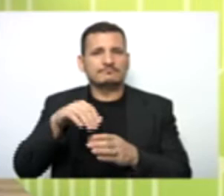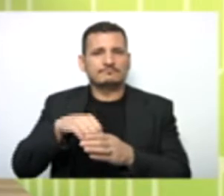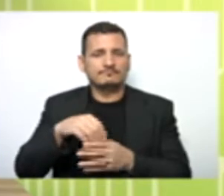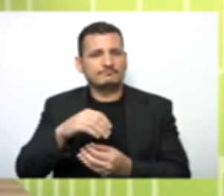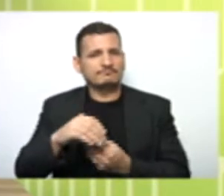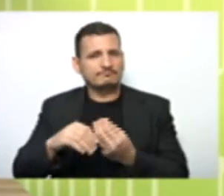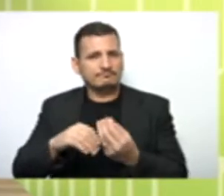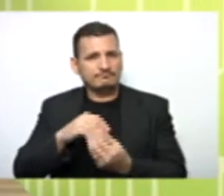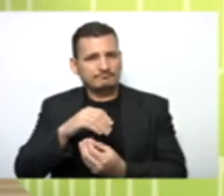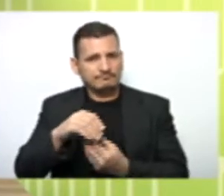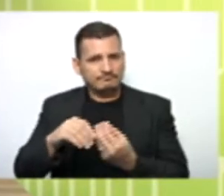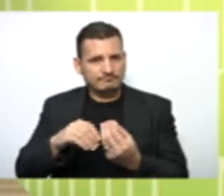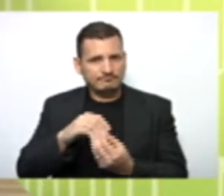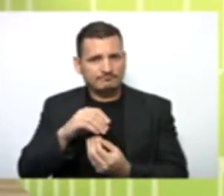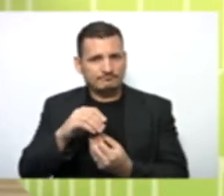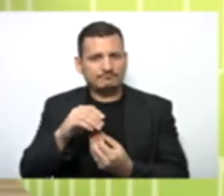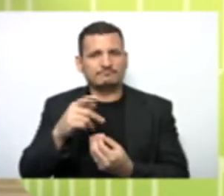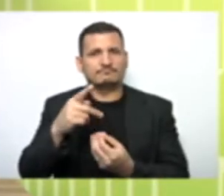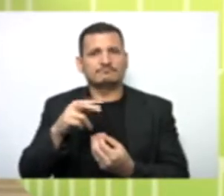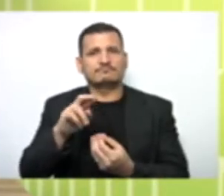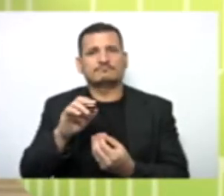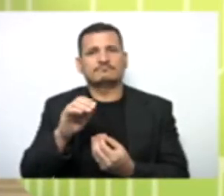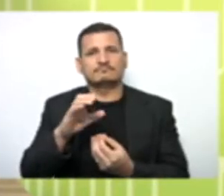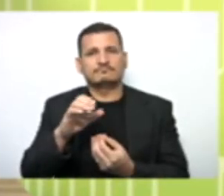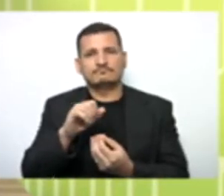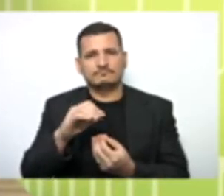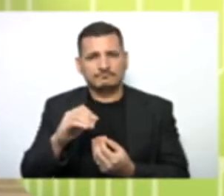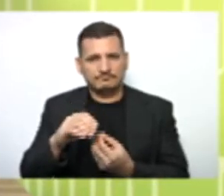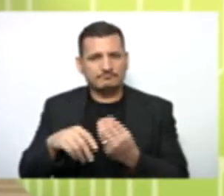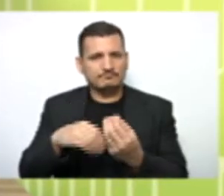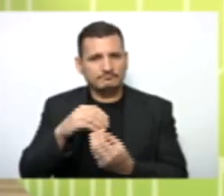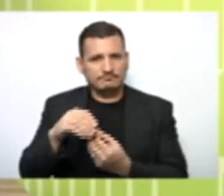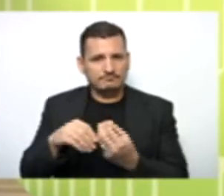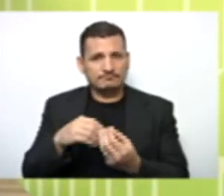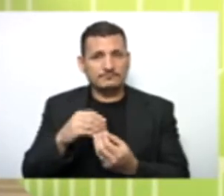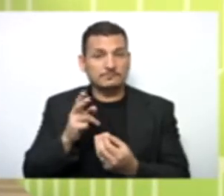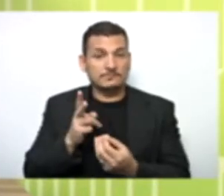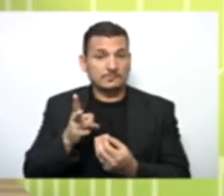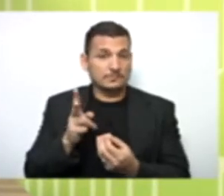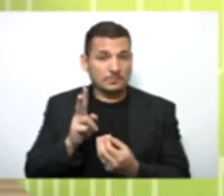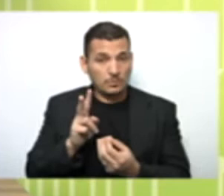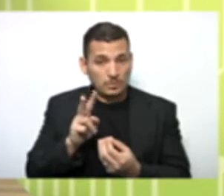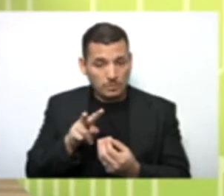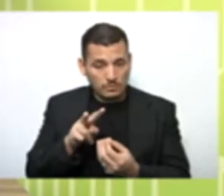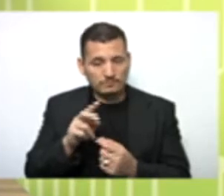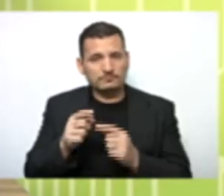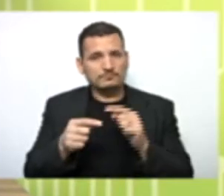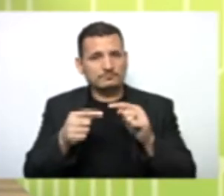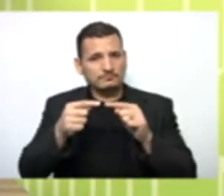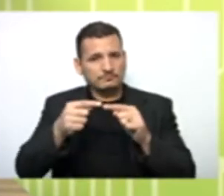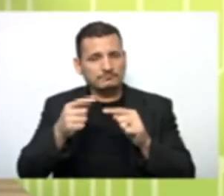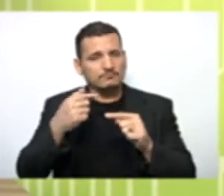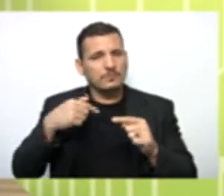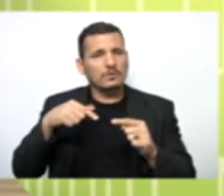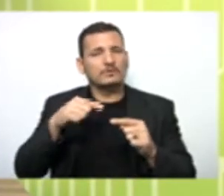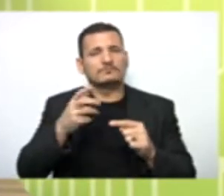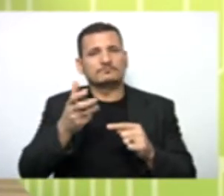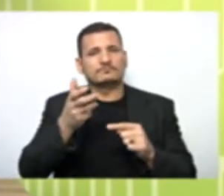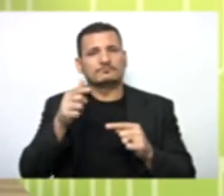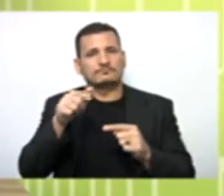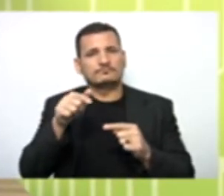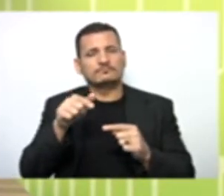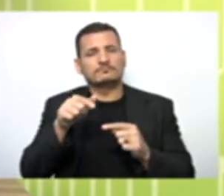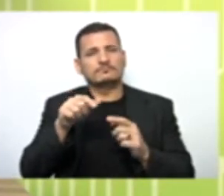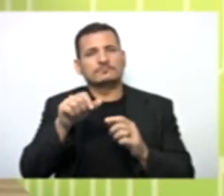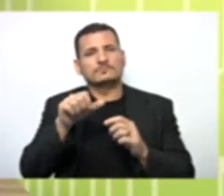se comportam. A gente tem que estar sempre com o olho no objetivo que nós esperamos com aquele software, né, com aquele processo mais